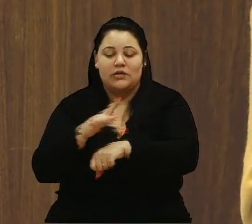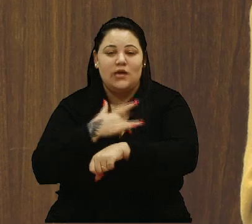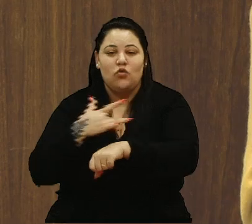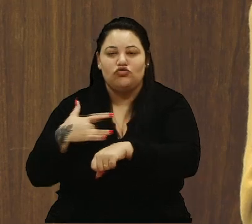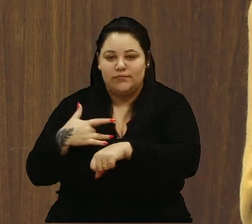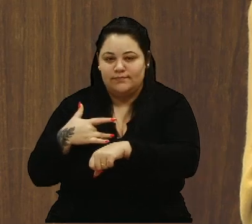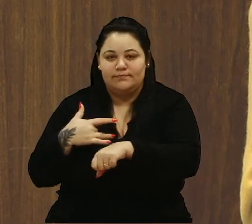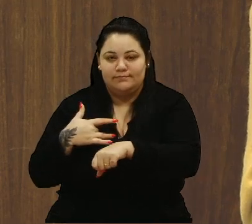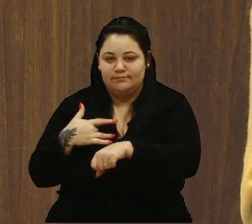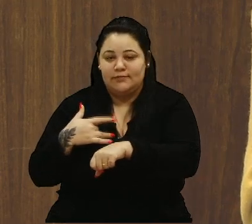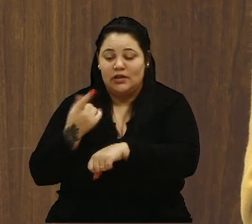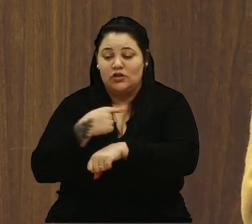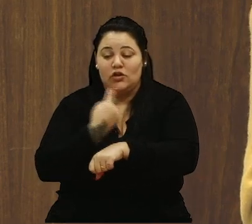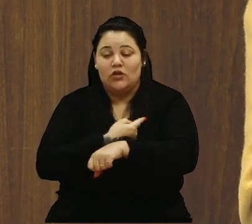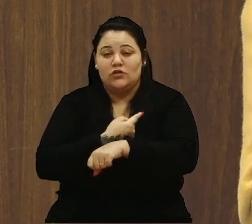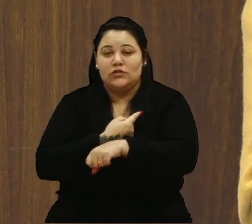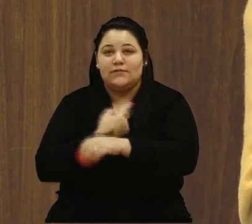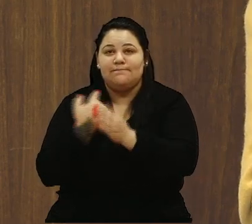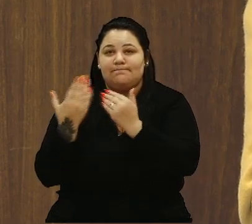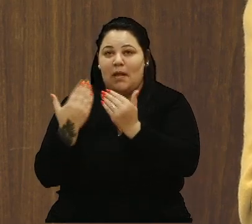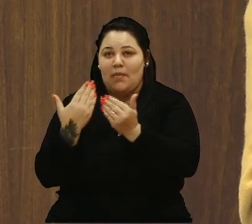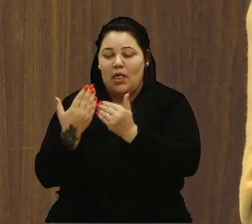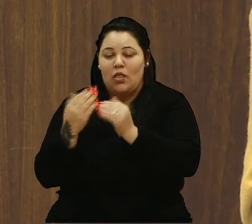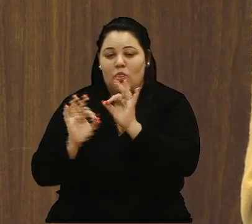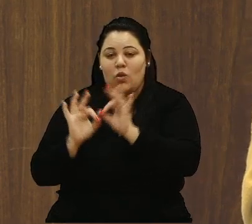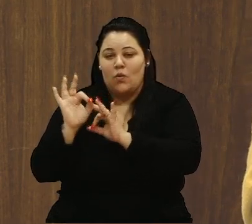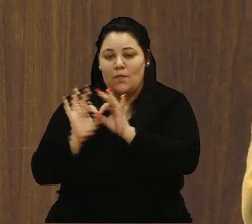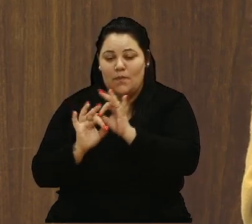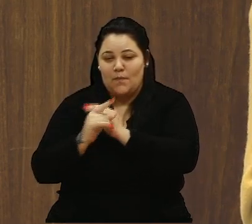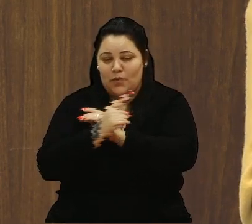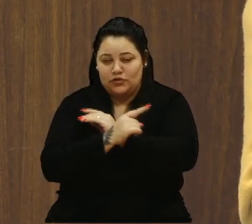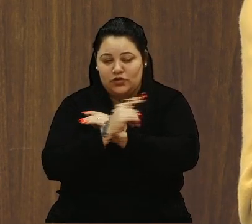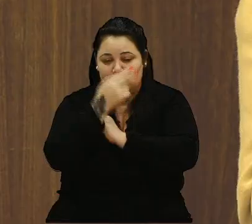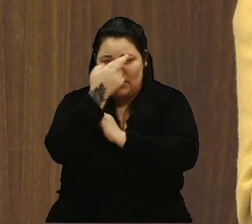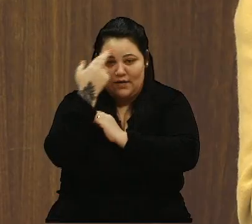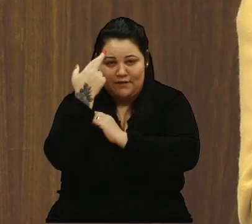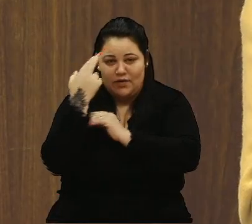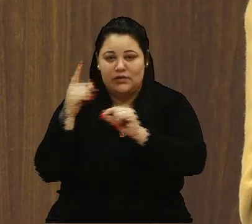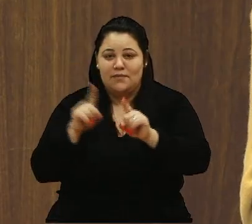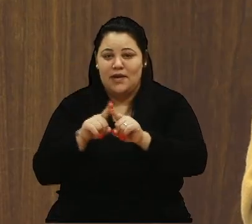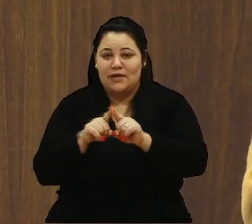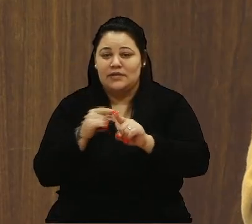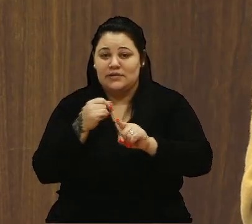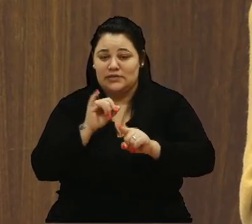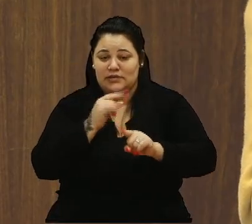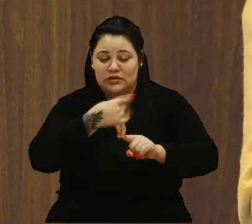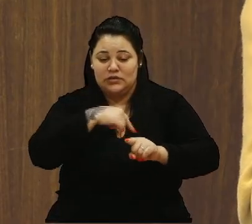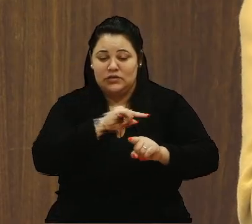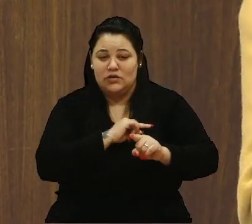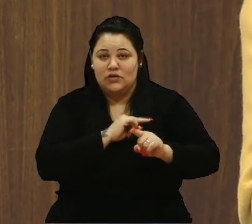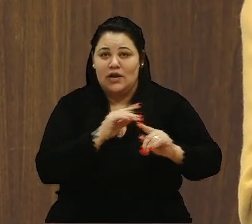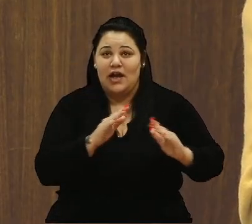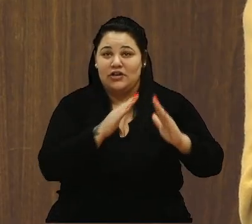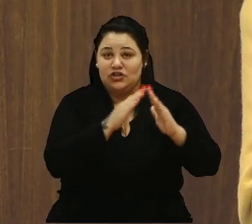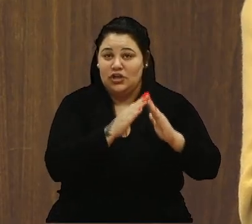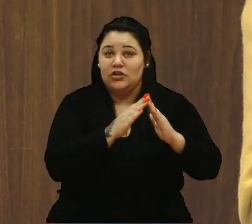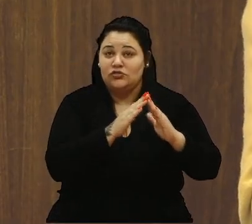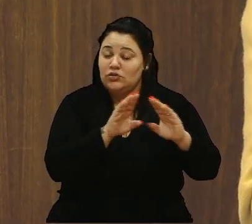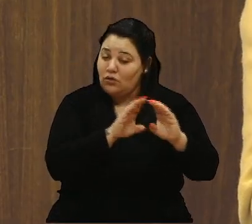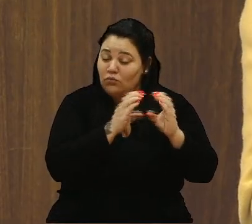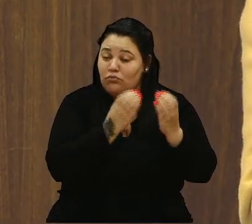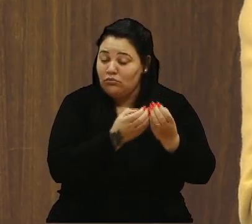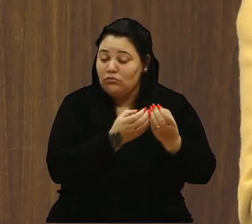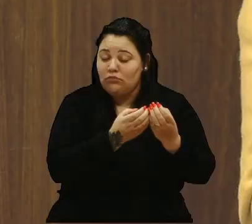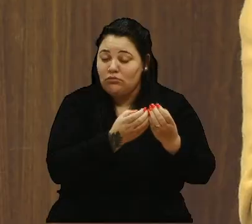do vereador, o parecer do projeto do vereador Rafael, e se for agentes comunitárias que fariam isto,